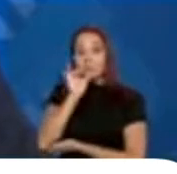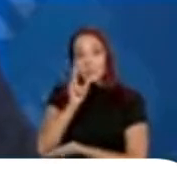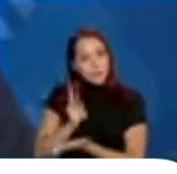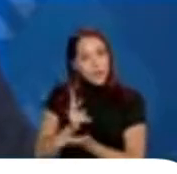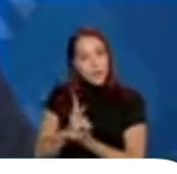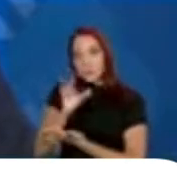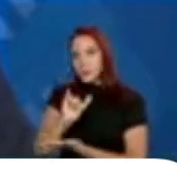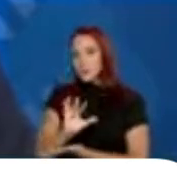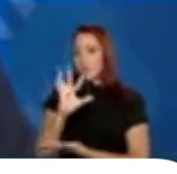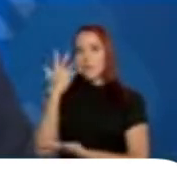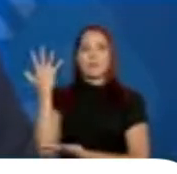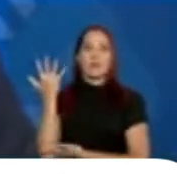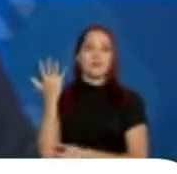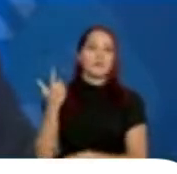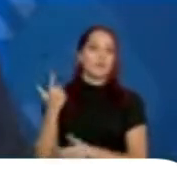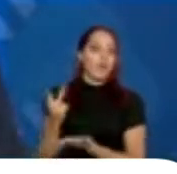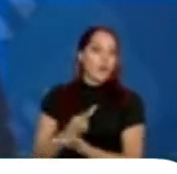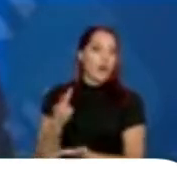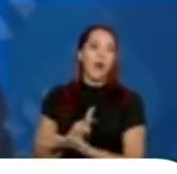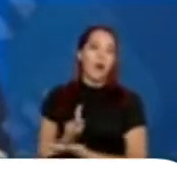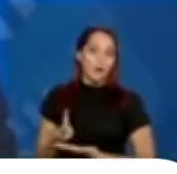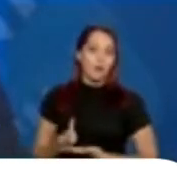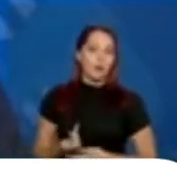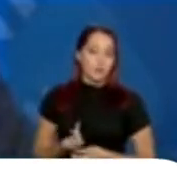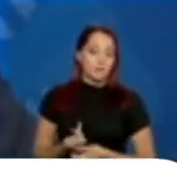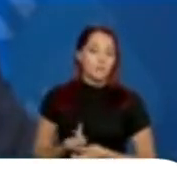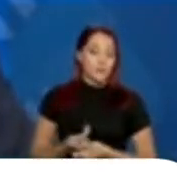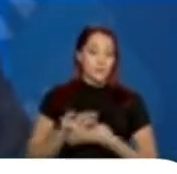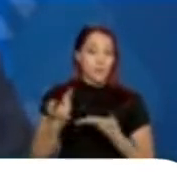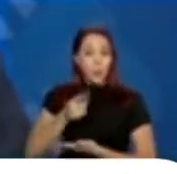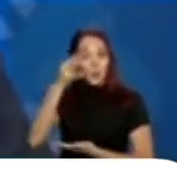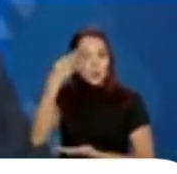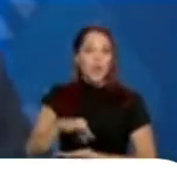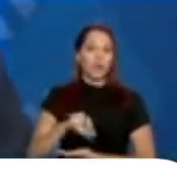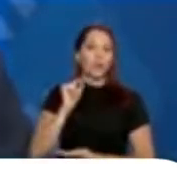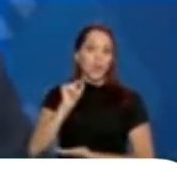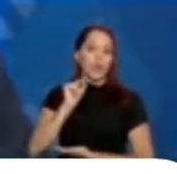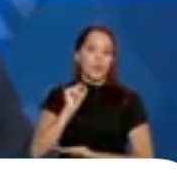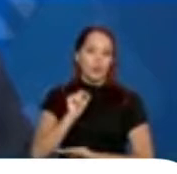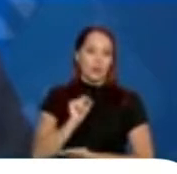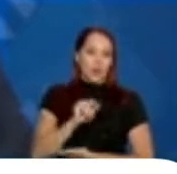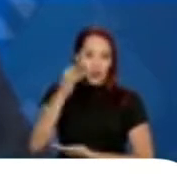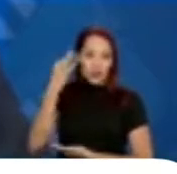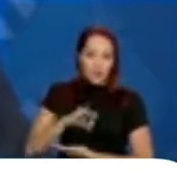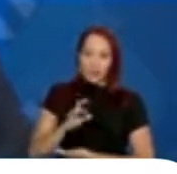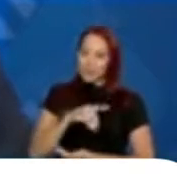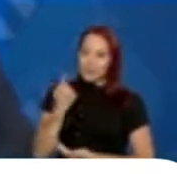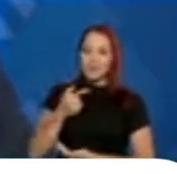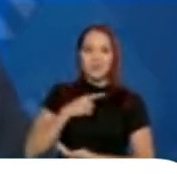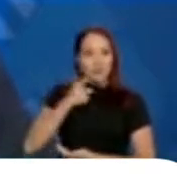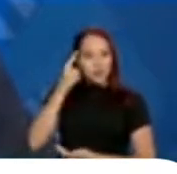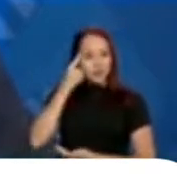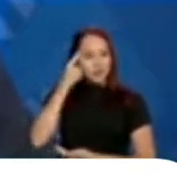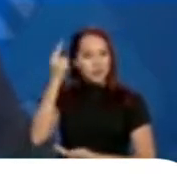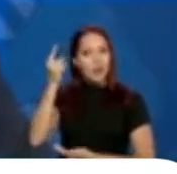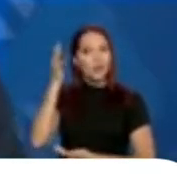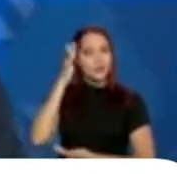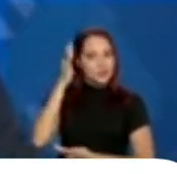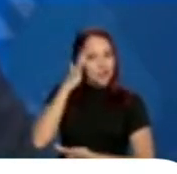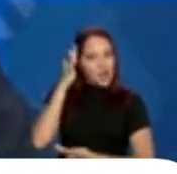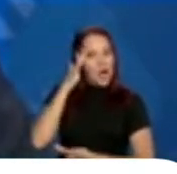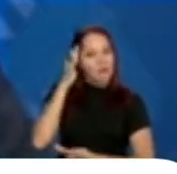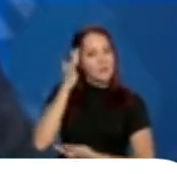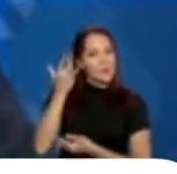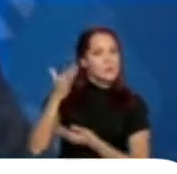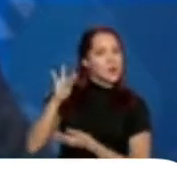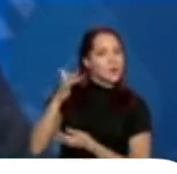erro na nossa projeção. Então, o ideal mesmo é que a gente tenha essa ideia, mas que não se